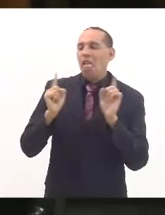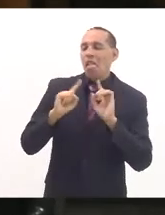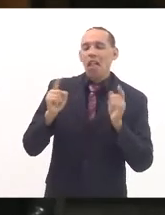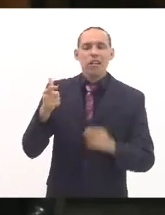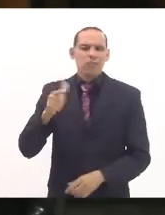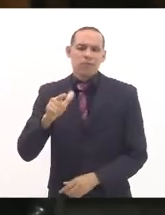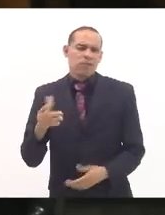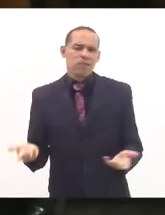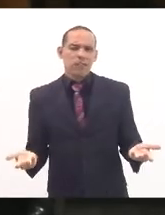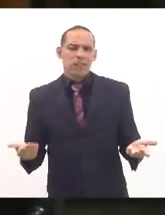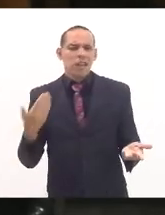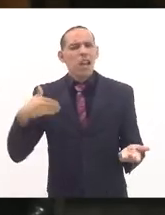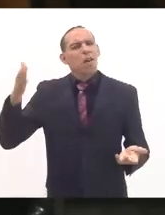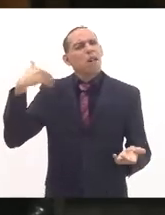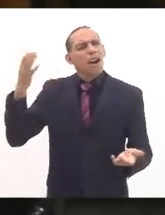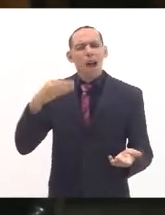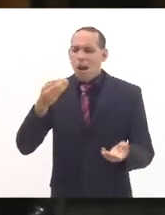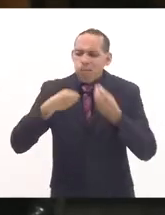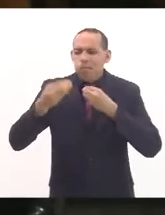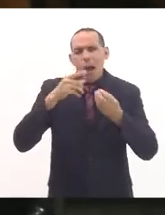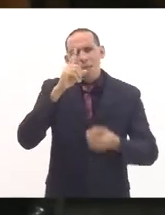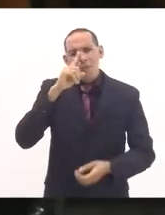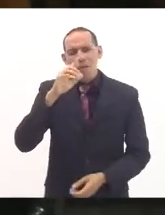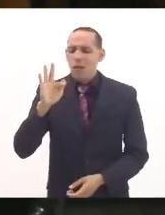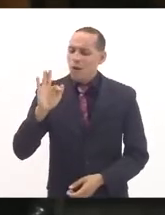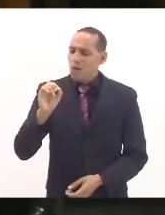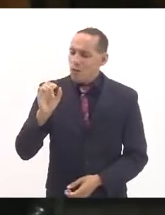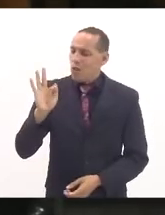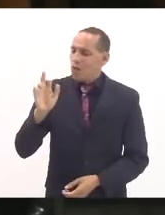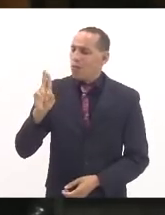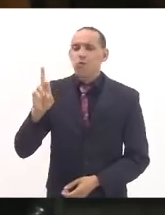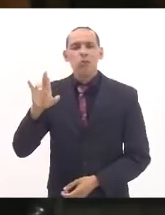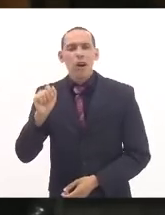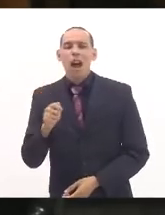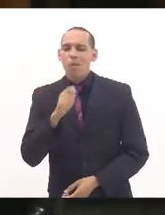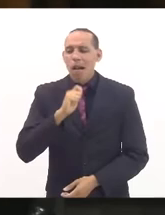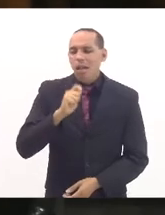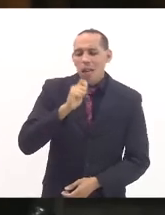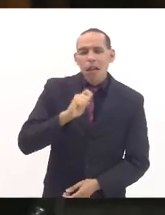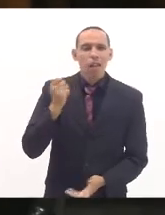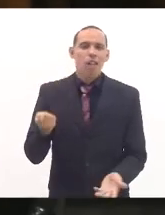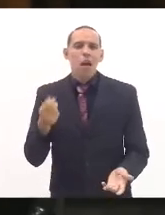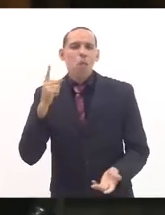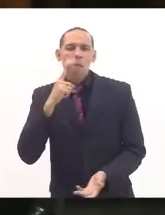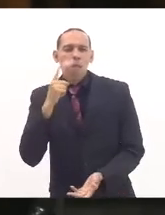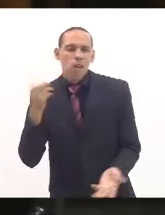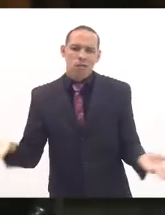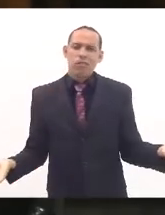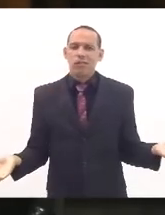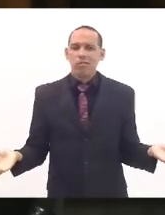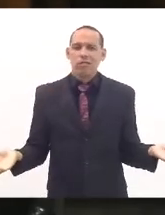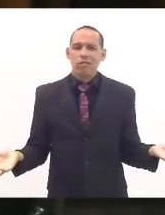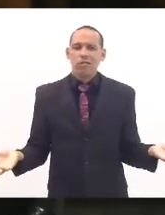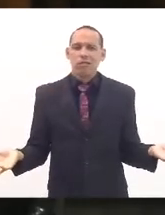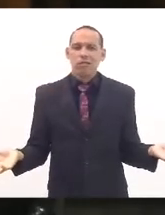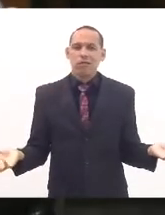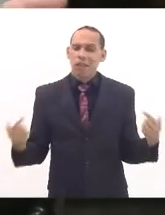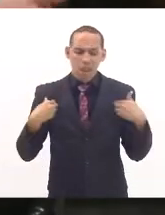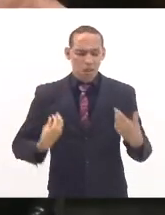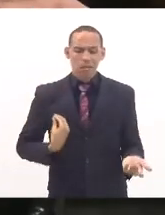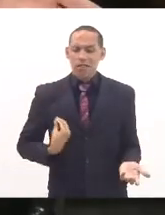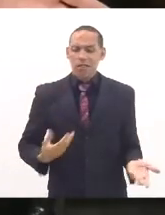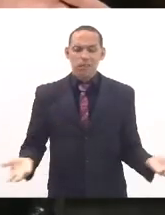a qual eu consumia fofura, a qual eu consumia pirulito, a qual eu consumia bala, e estou aqui